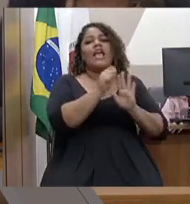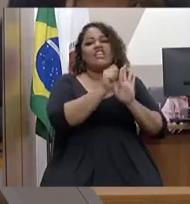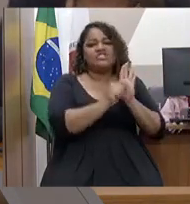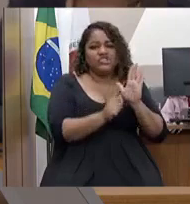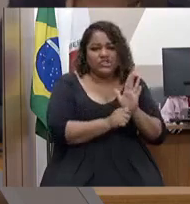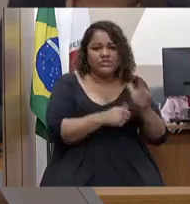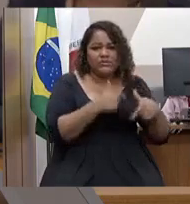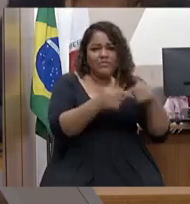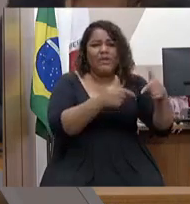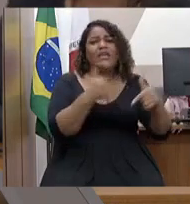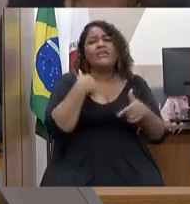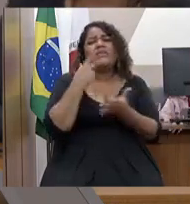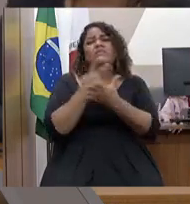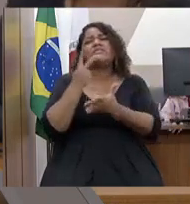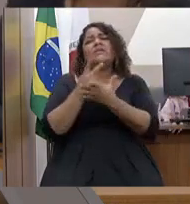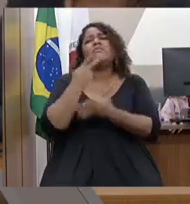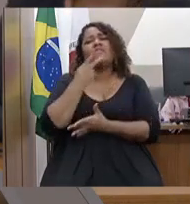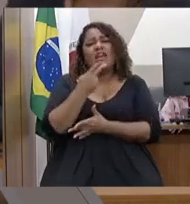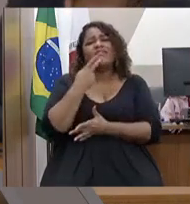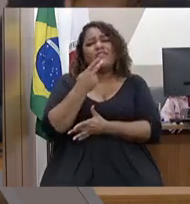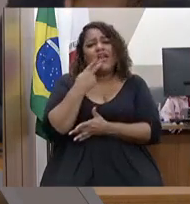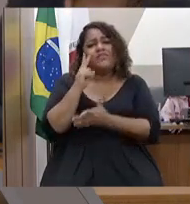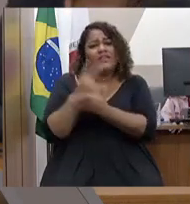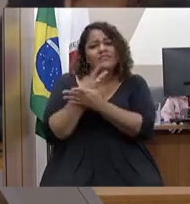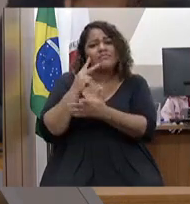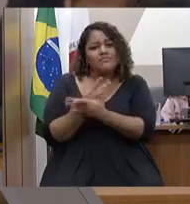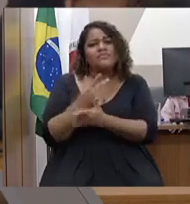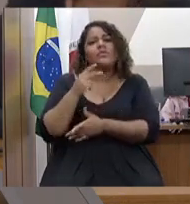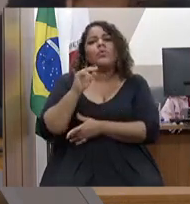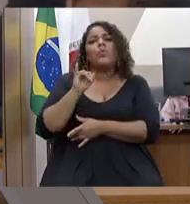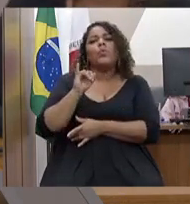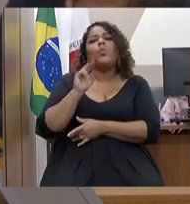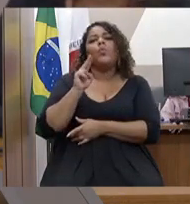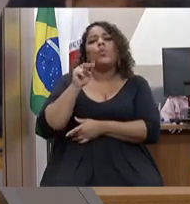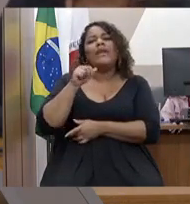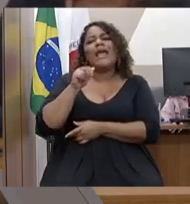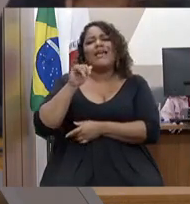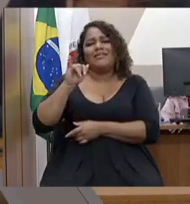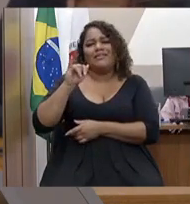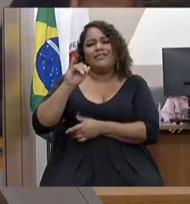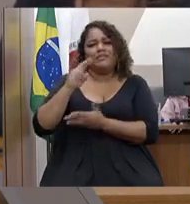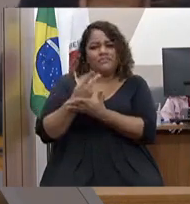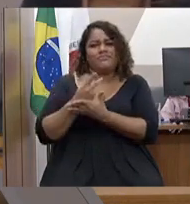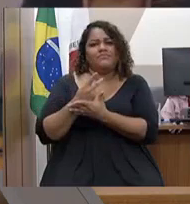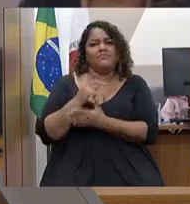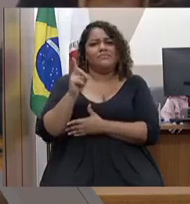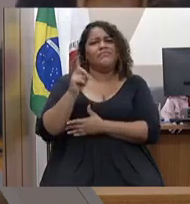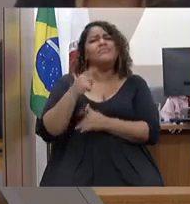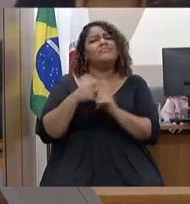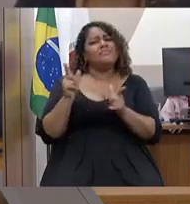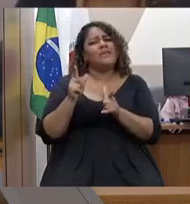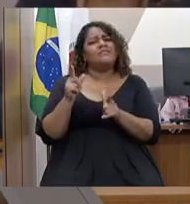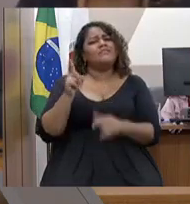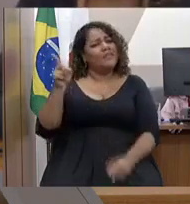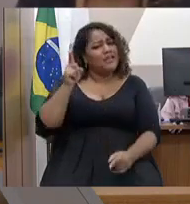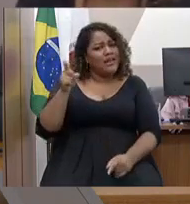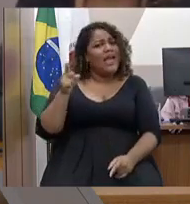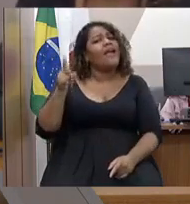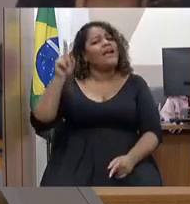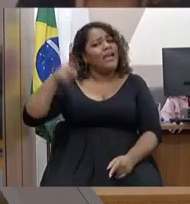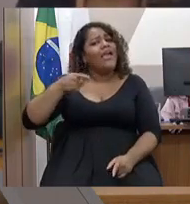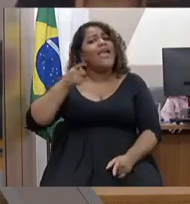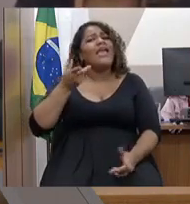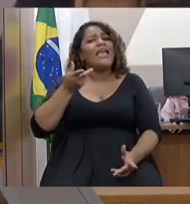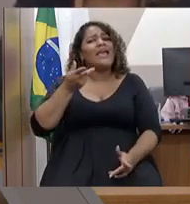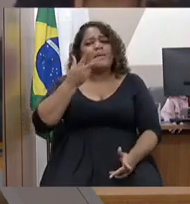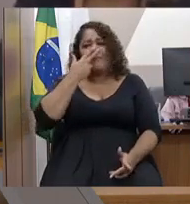Unaí mas ah te convido eu vinha para cá pensando o assassinato de Unaí não deixa